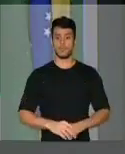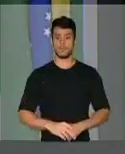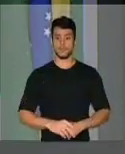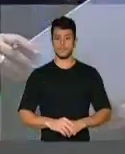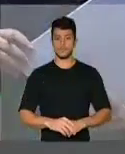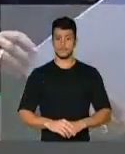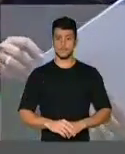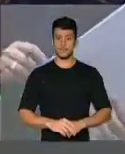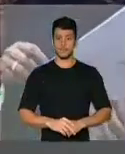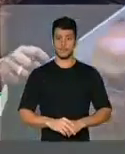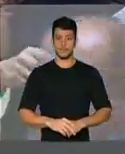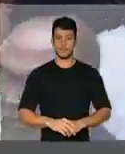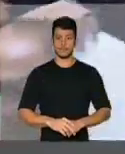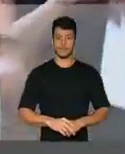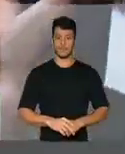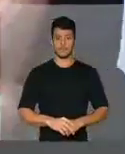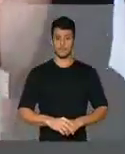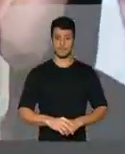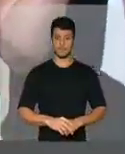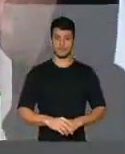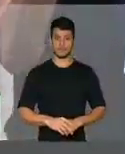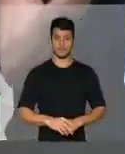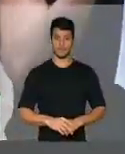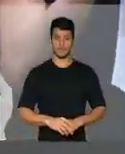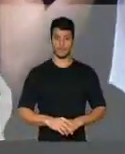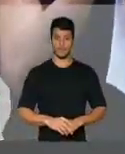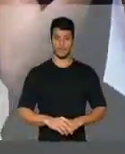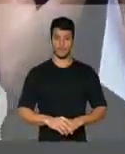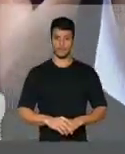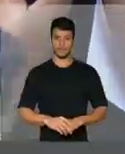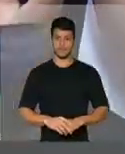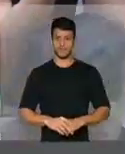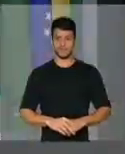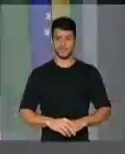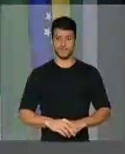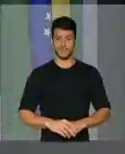as emendas, então? As emendas estão acatadas, acolhidas. Obrigado, presidente, relator. Senhor relator.